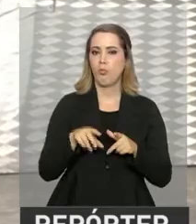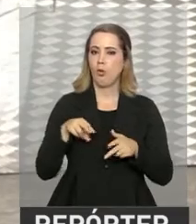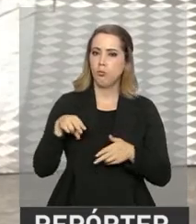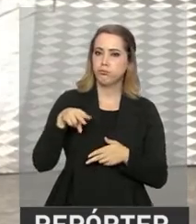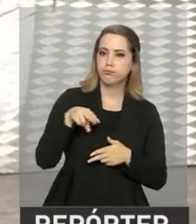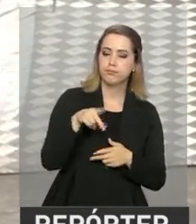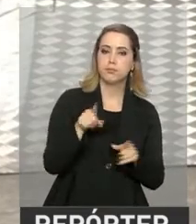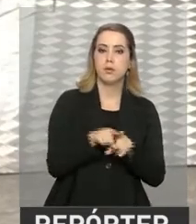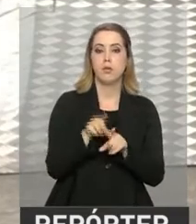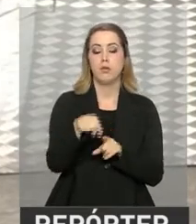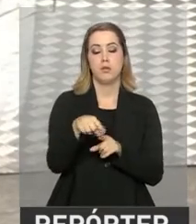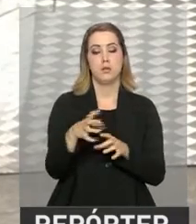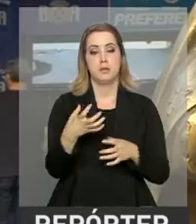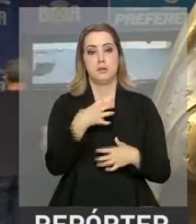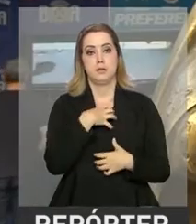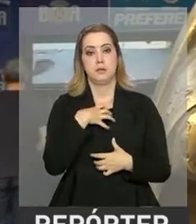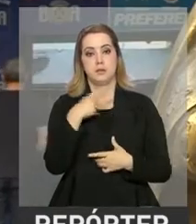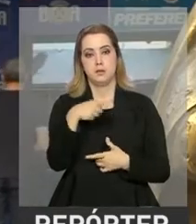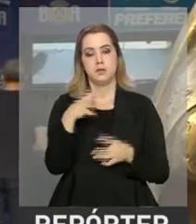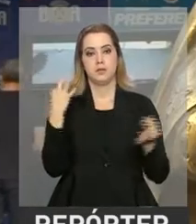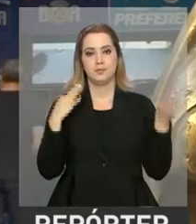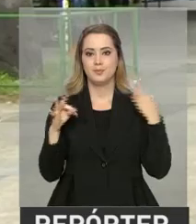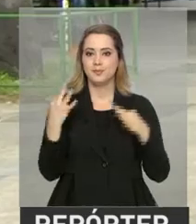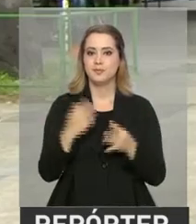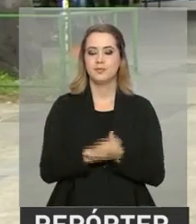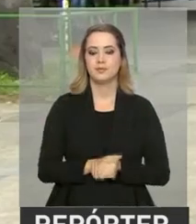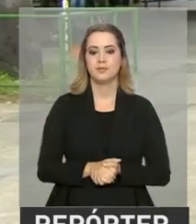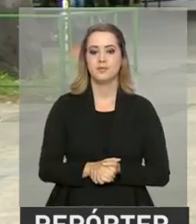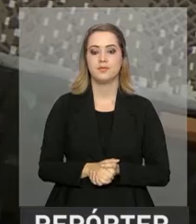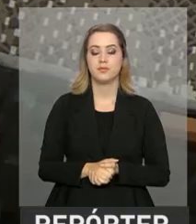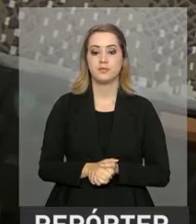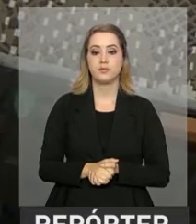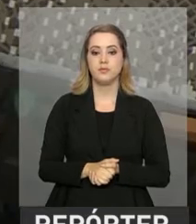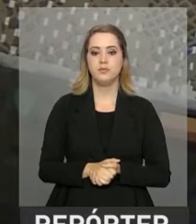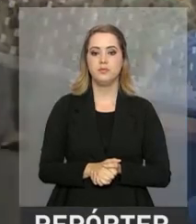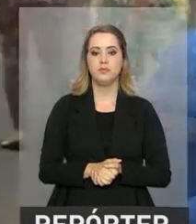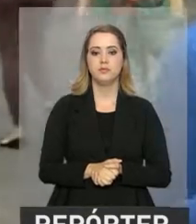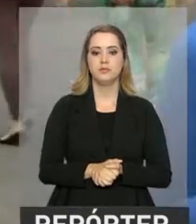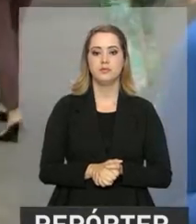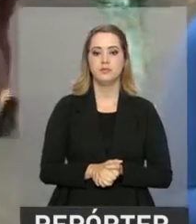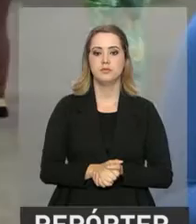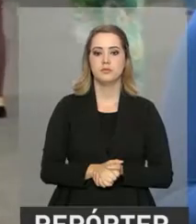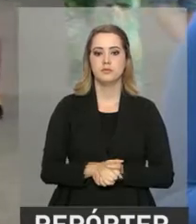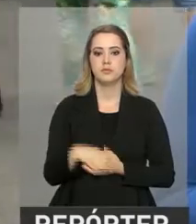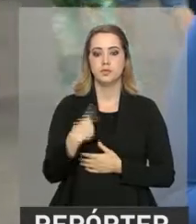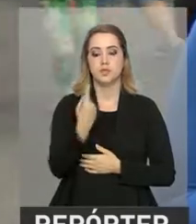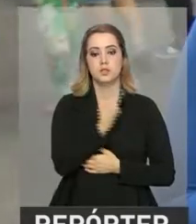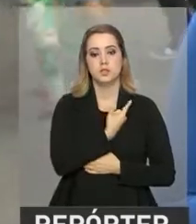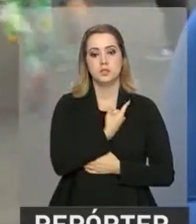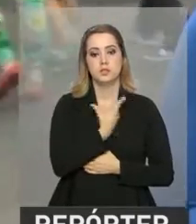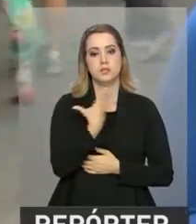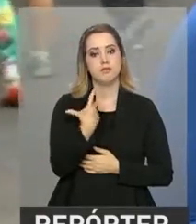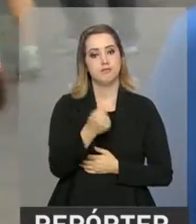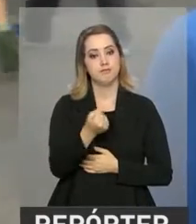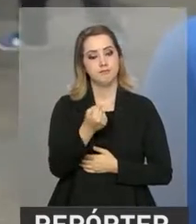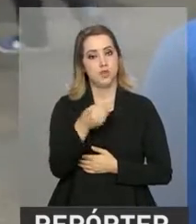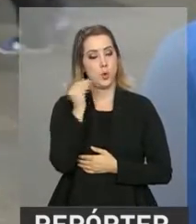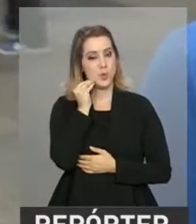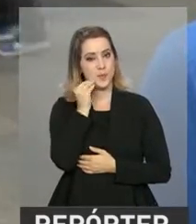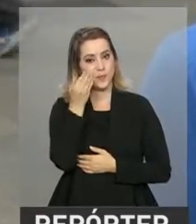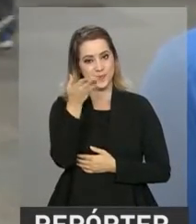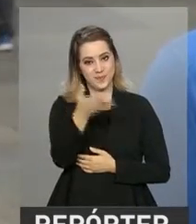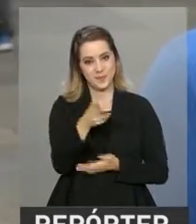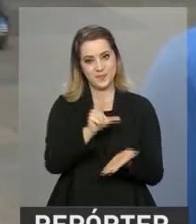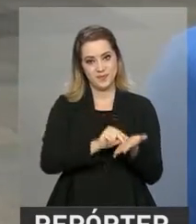para receber melhor o turista. nós resolvemos testar o aplicativo